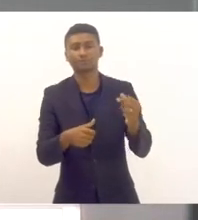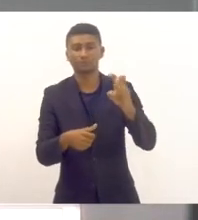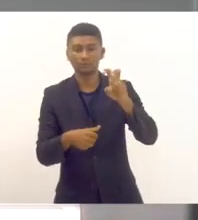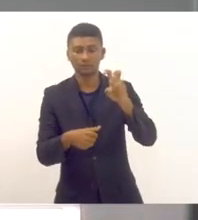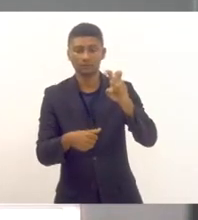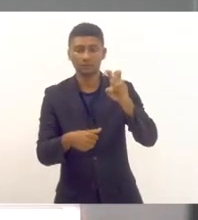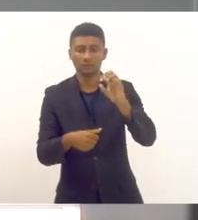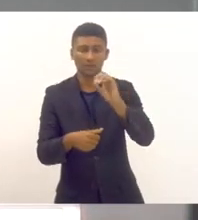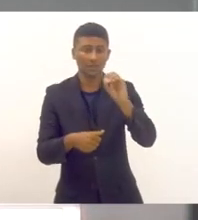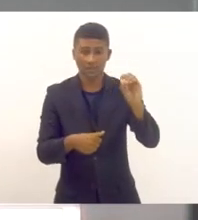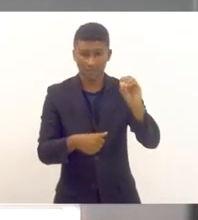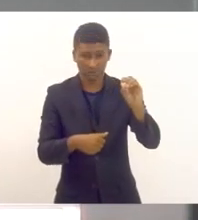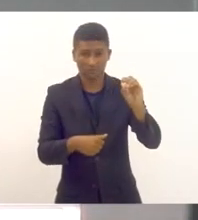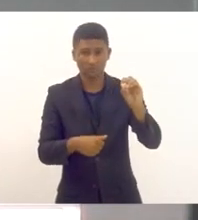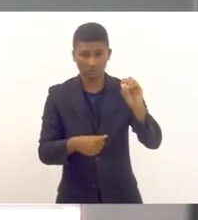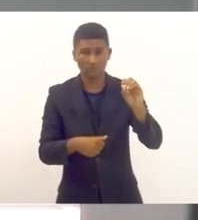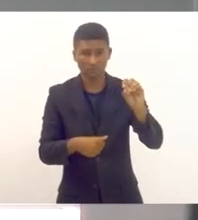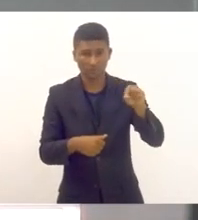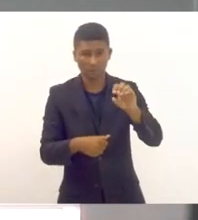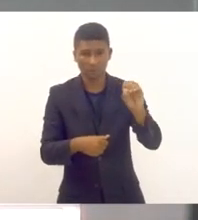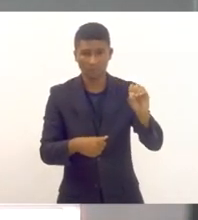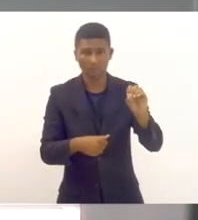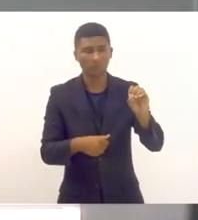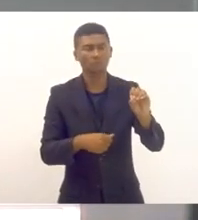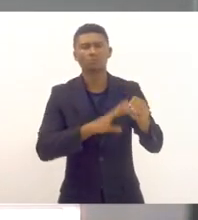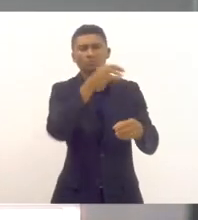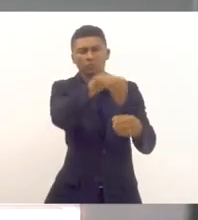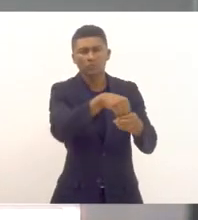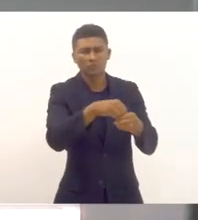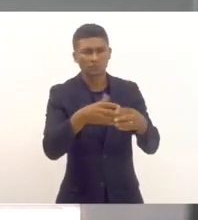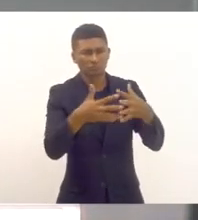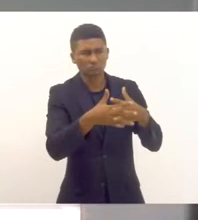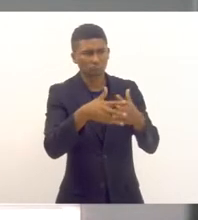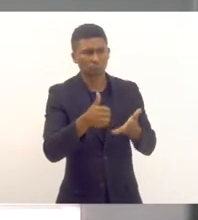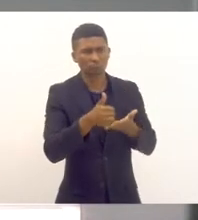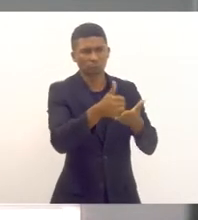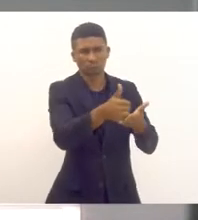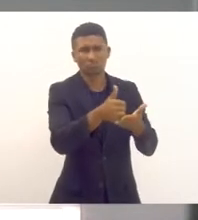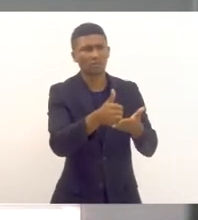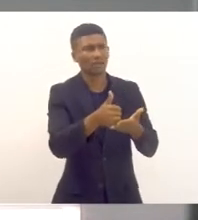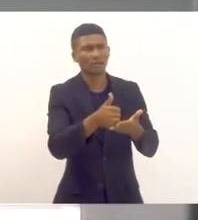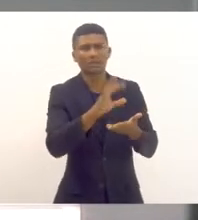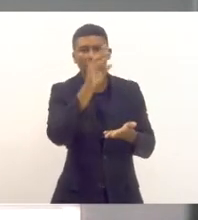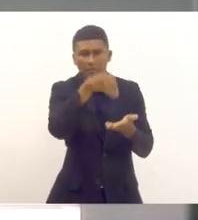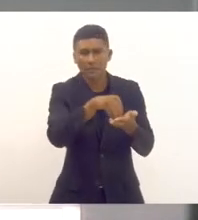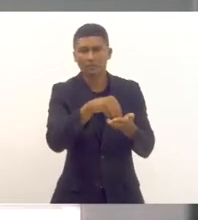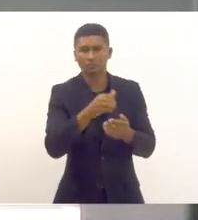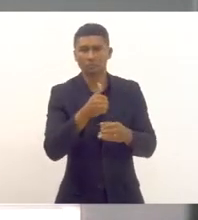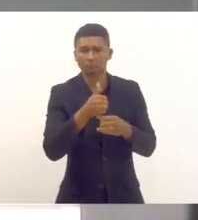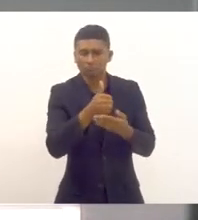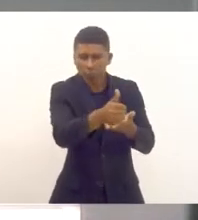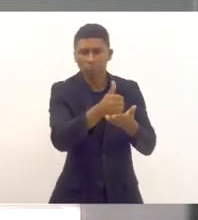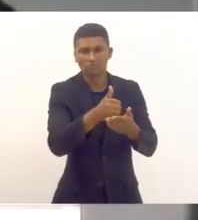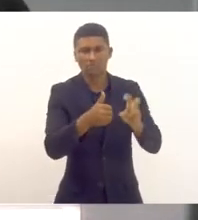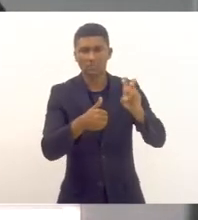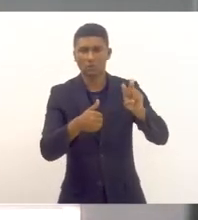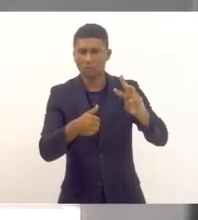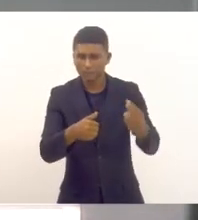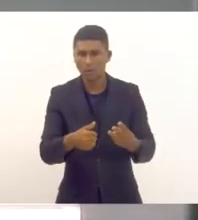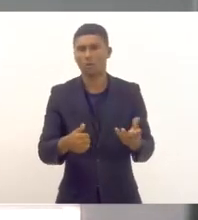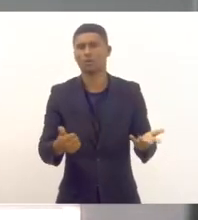5 milhões, ela só paga o IPVA em cima de 1 milhão, não de 5,5 milhões. Outra coisa, é um equipamento